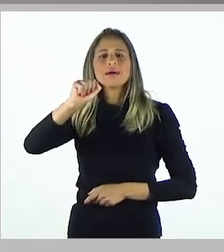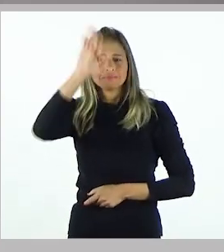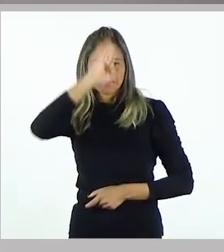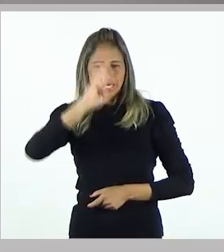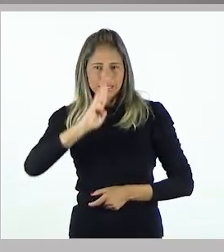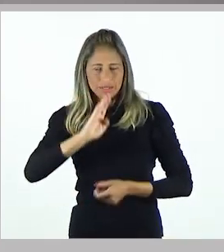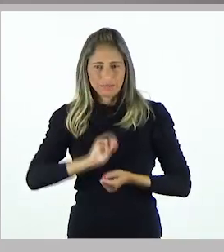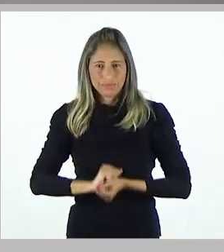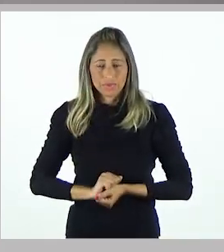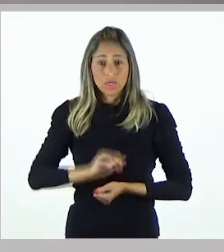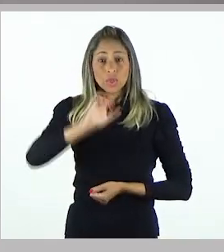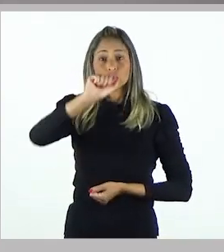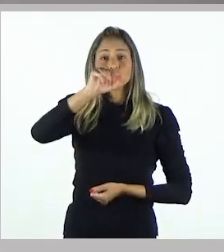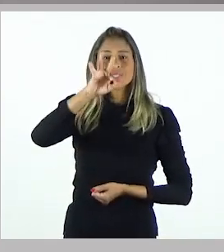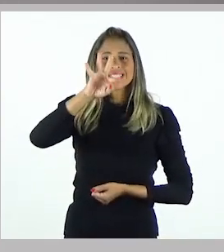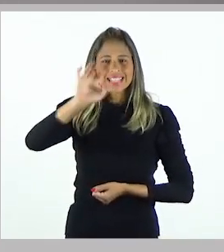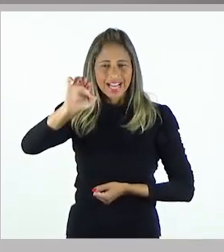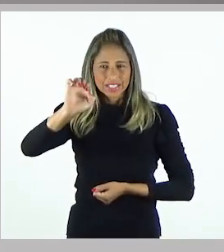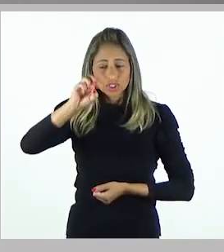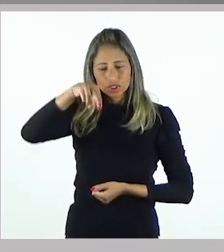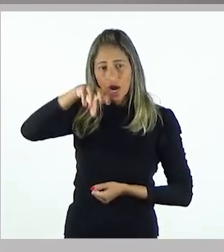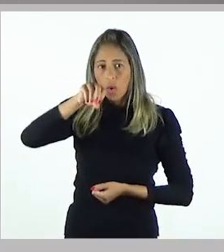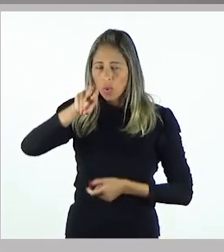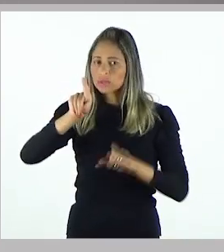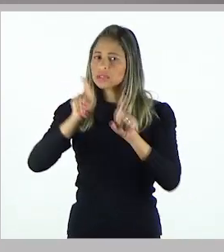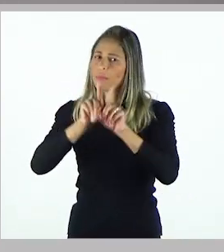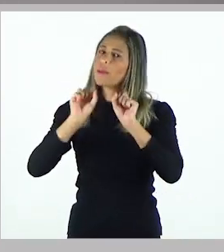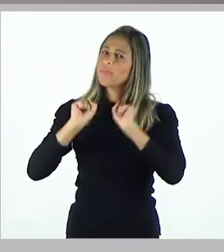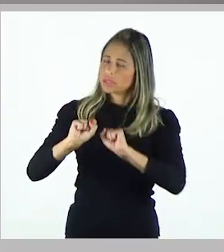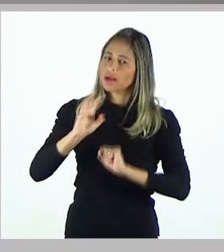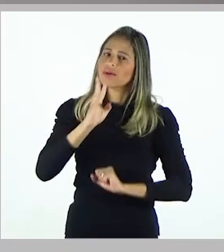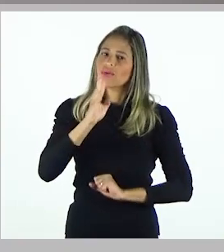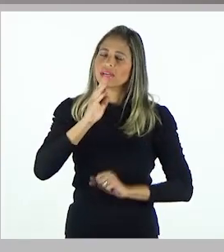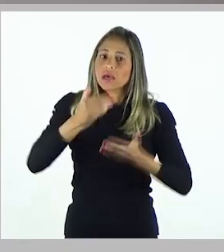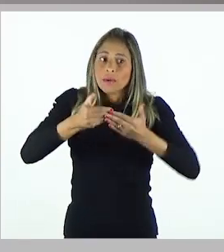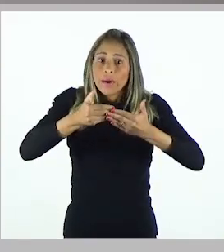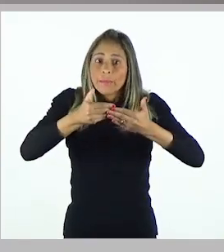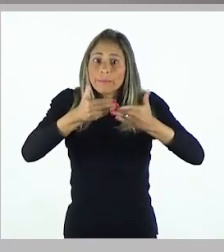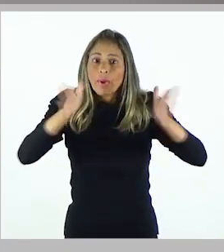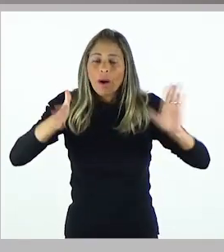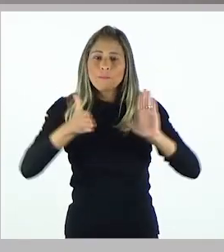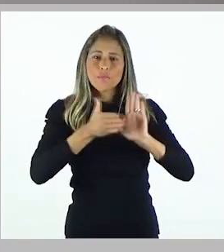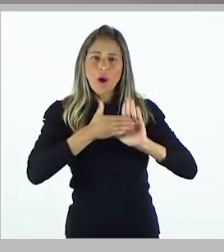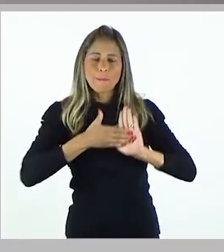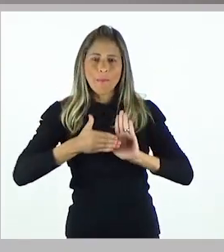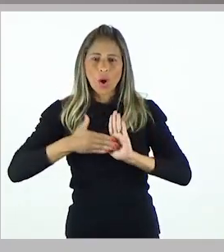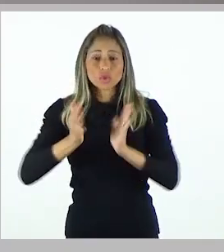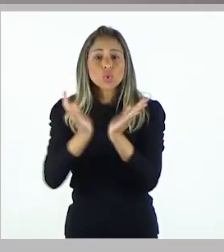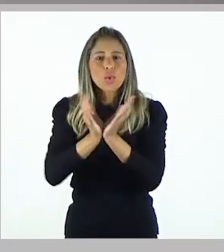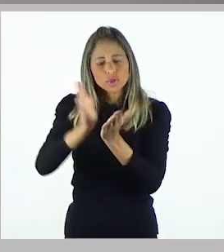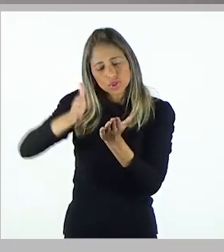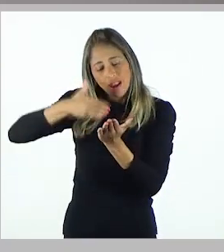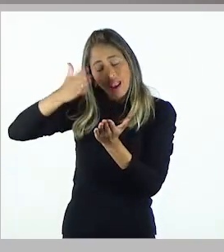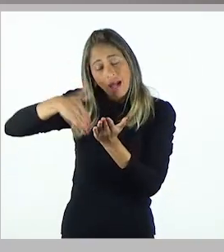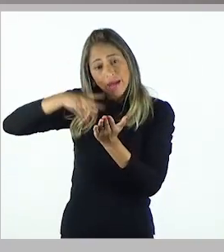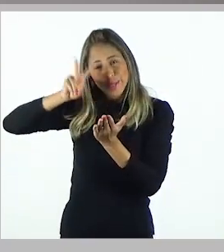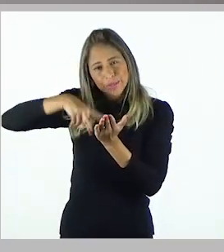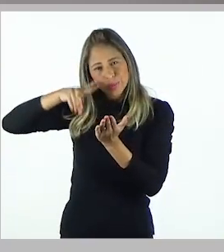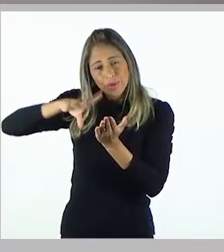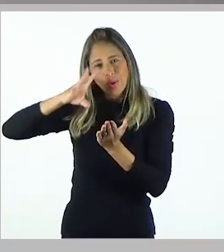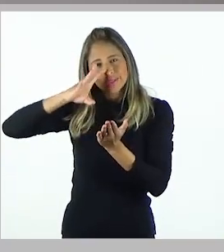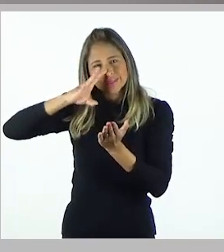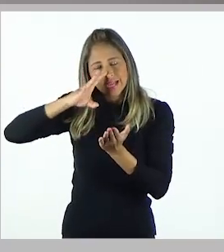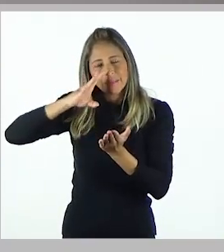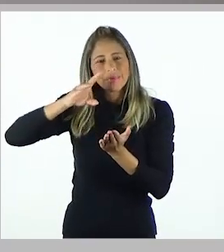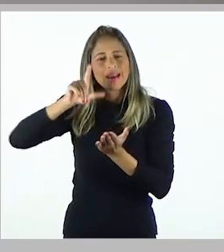Brasil. No site da ONU, você também poderá conhecer a amplitude da proposta do Clube de Leitura, que